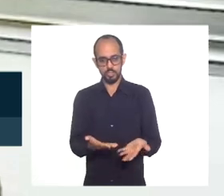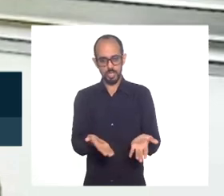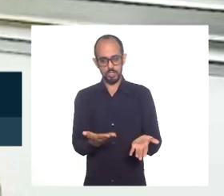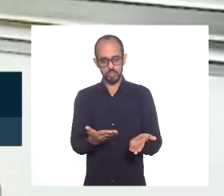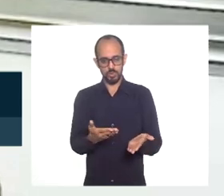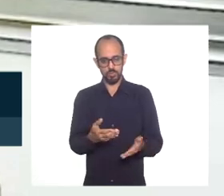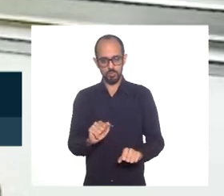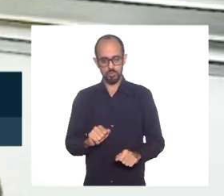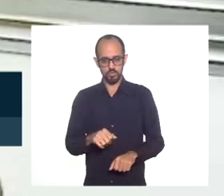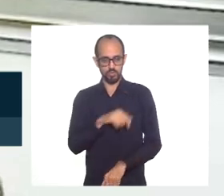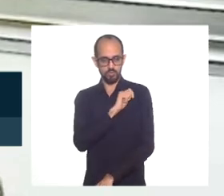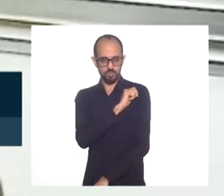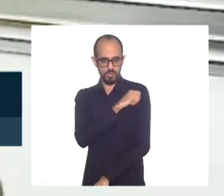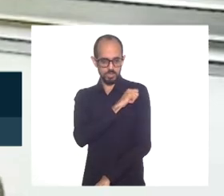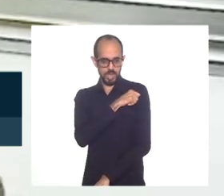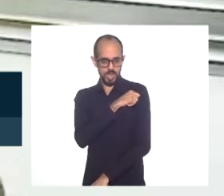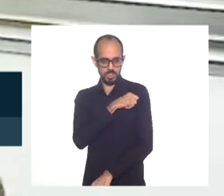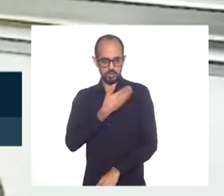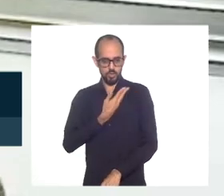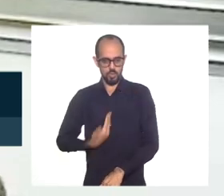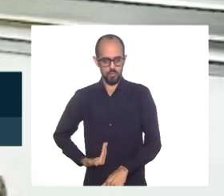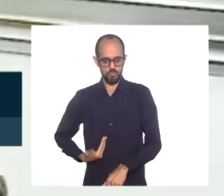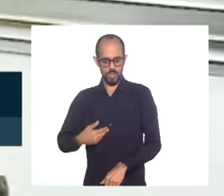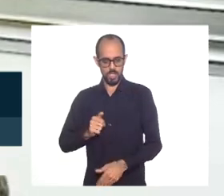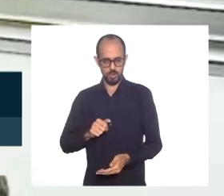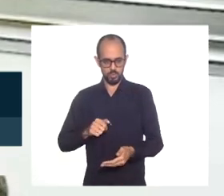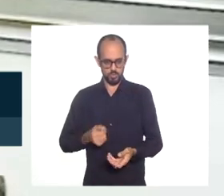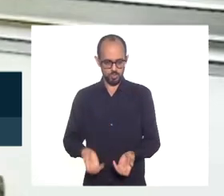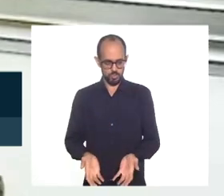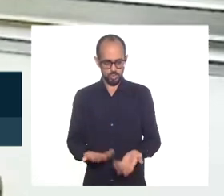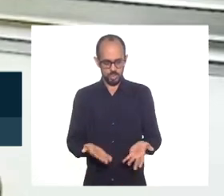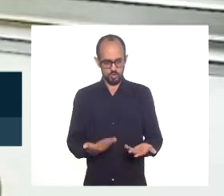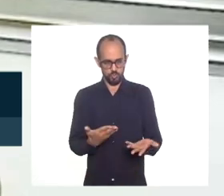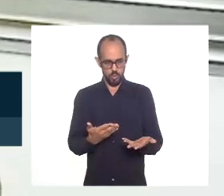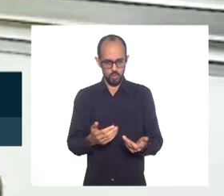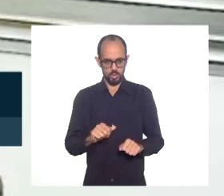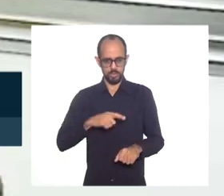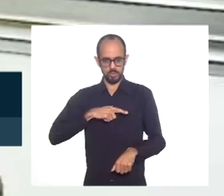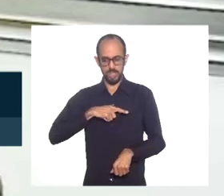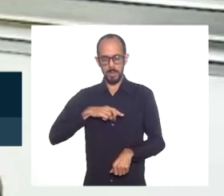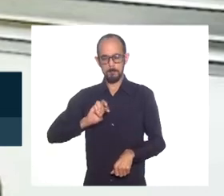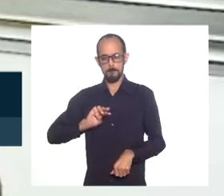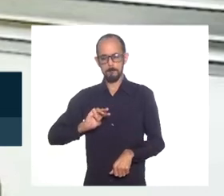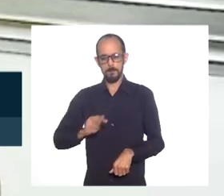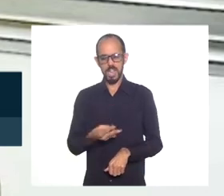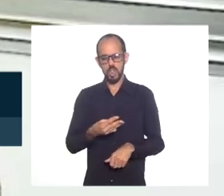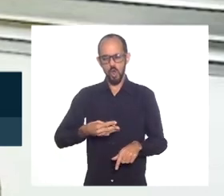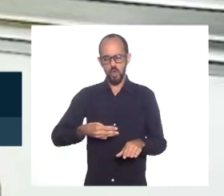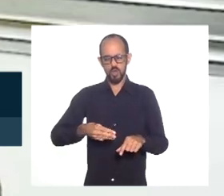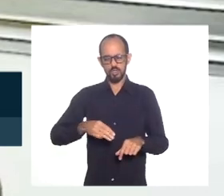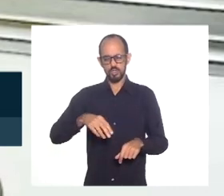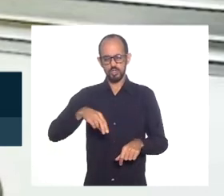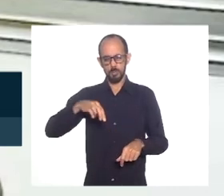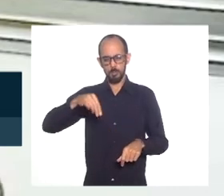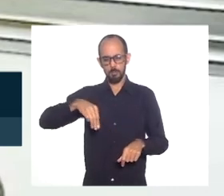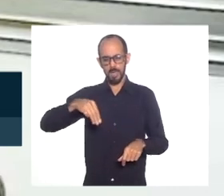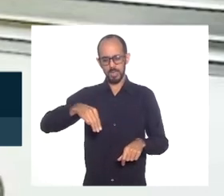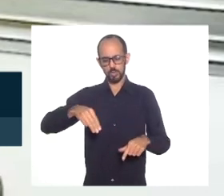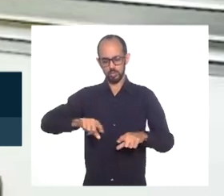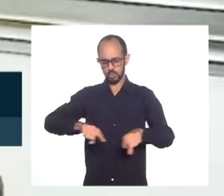o governo do Estado patrocinou naquela região. Tem milhões e milhões de metros quadrados